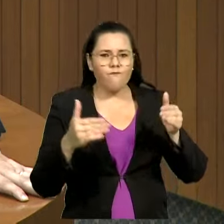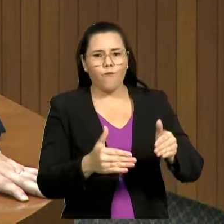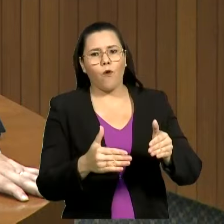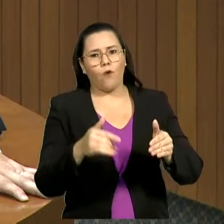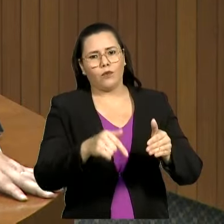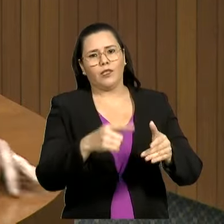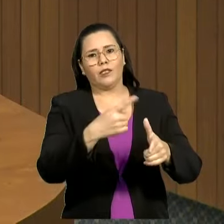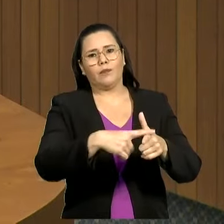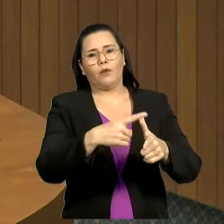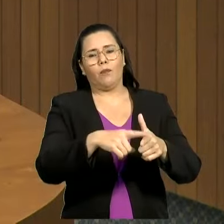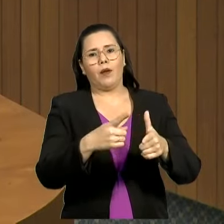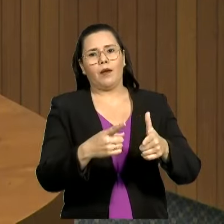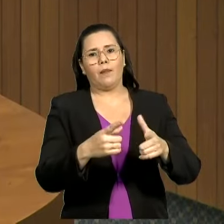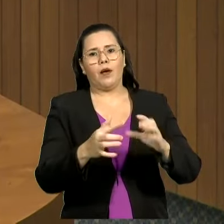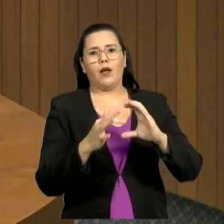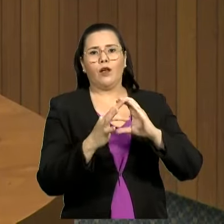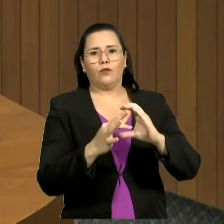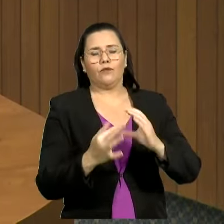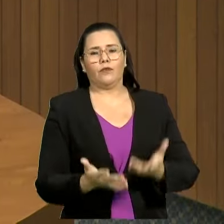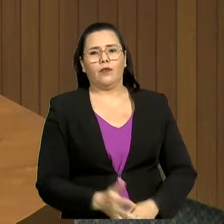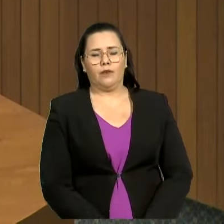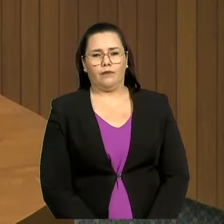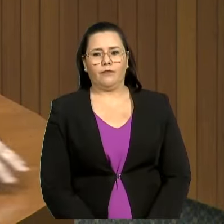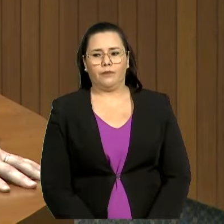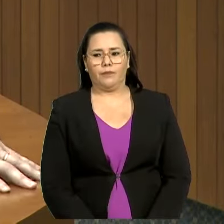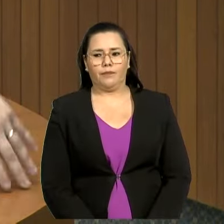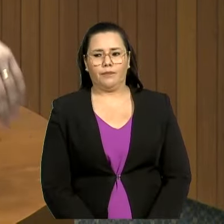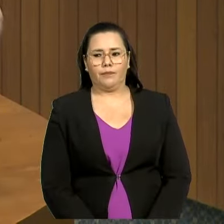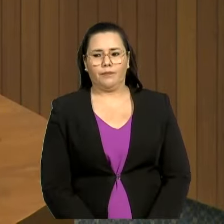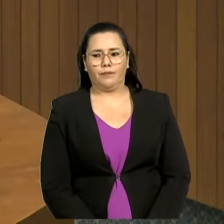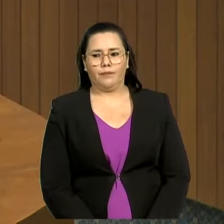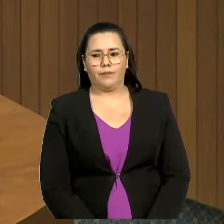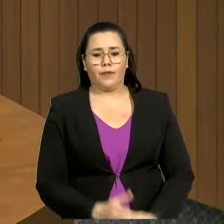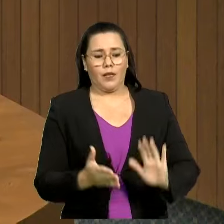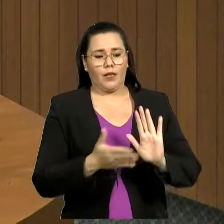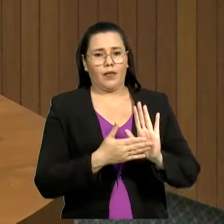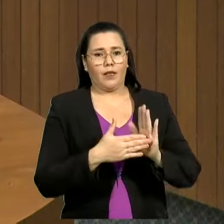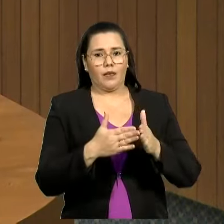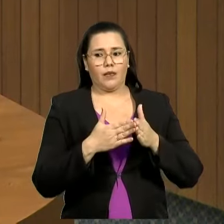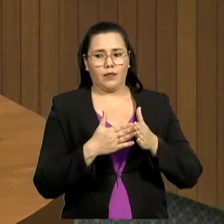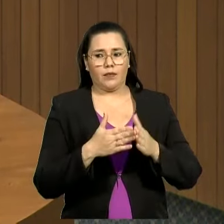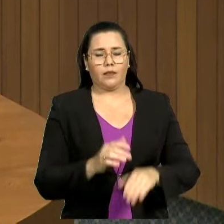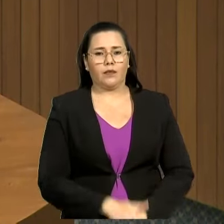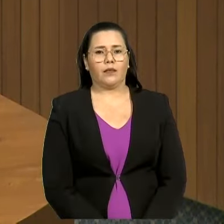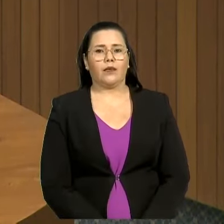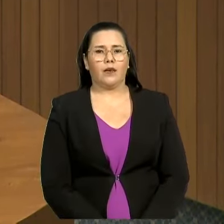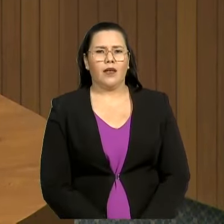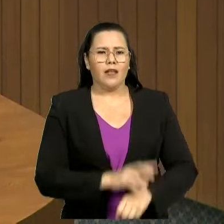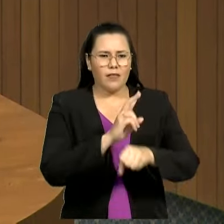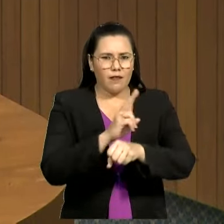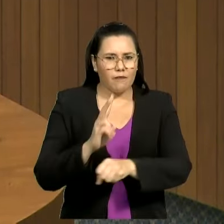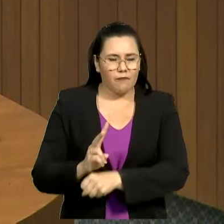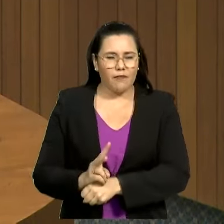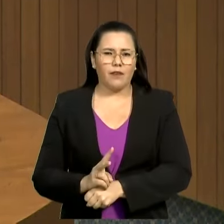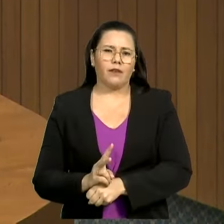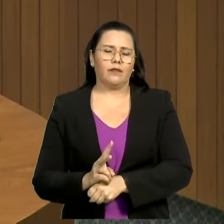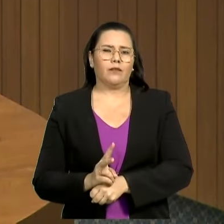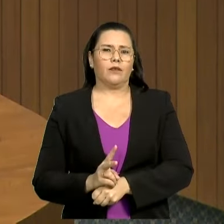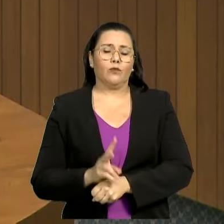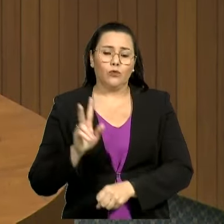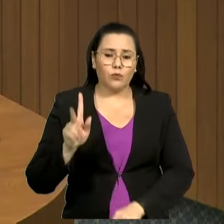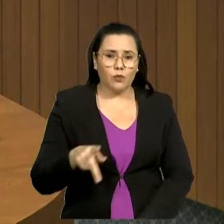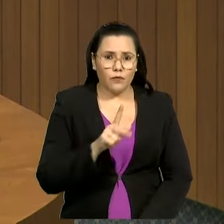exclusivamente da defesa dos professores. Eu vou ler esse trecho do requerimento. A defesa dos profissionais do magistério da rede pública